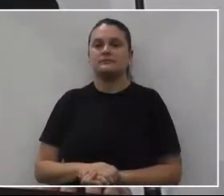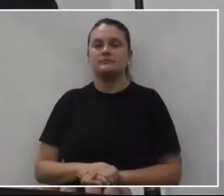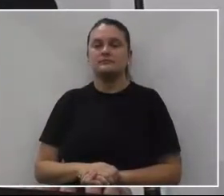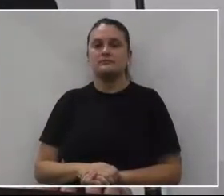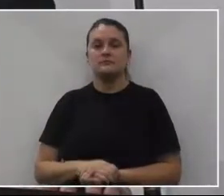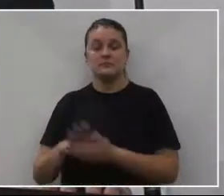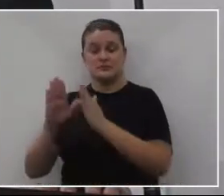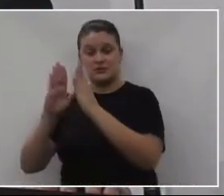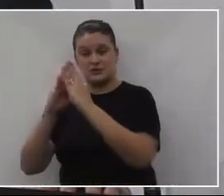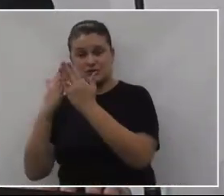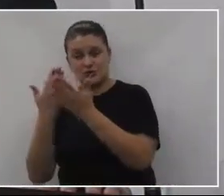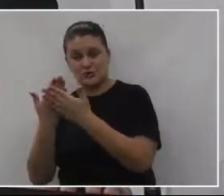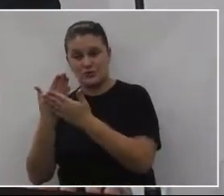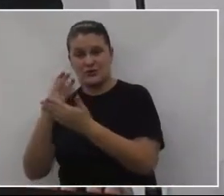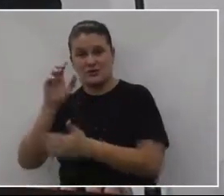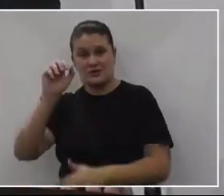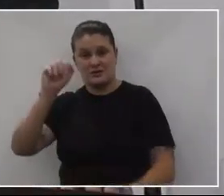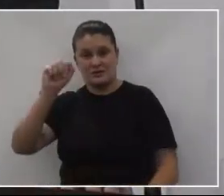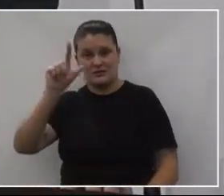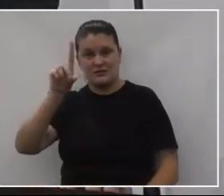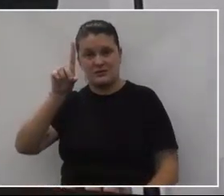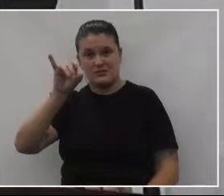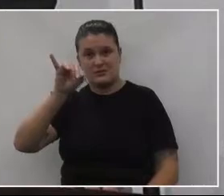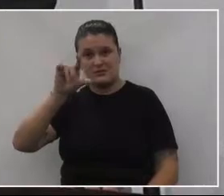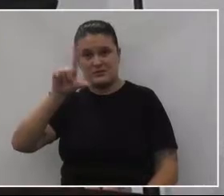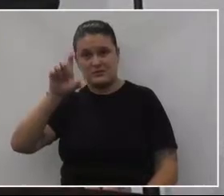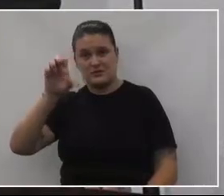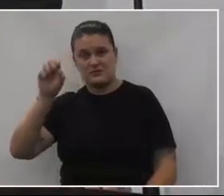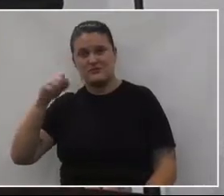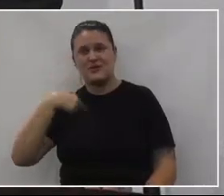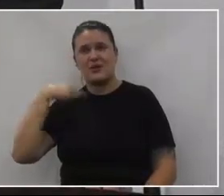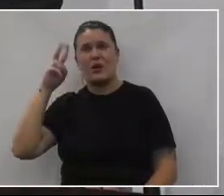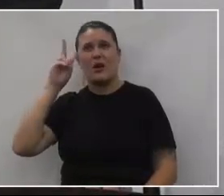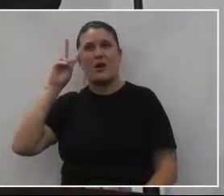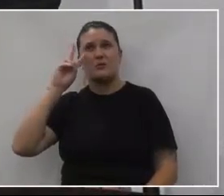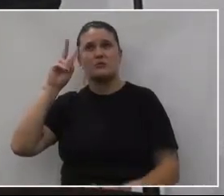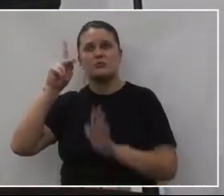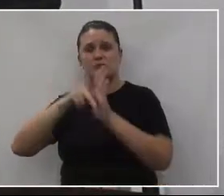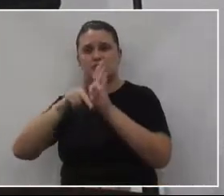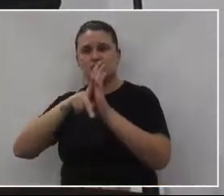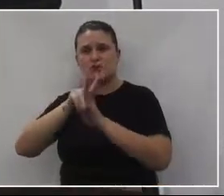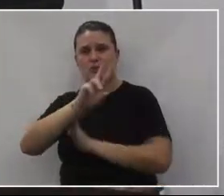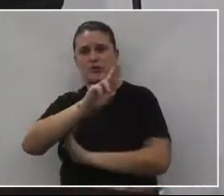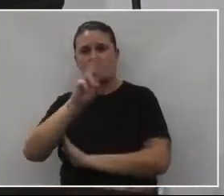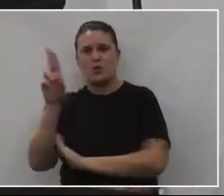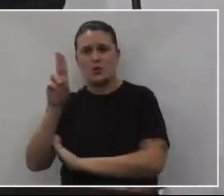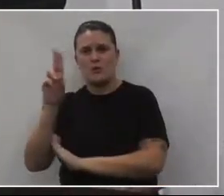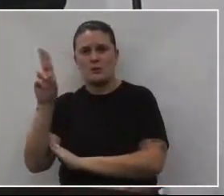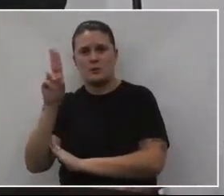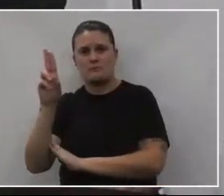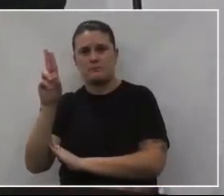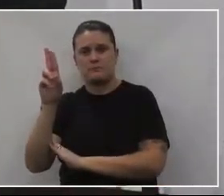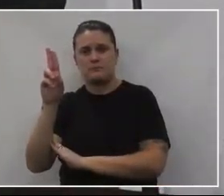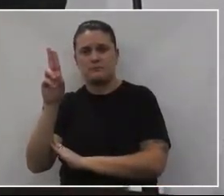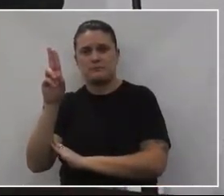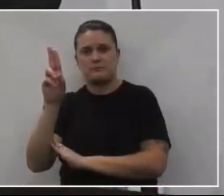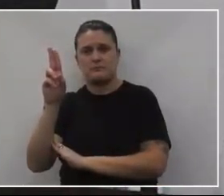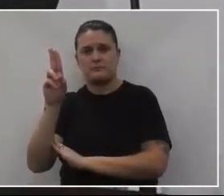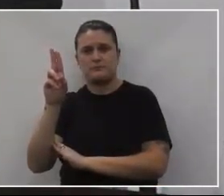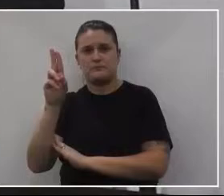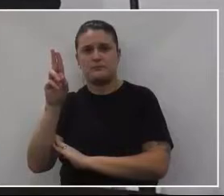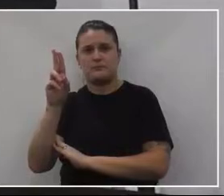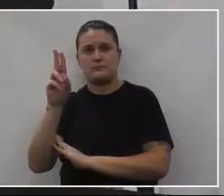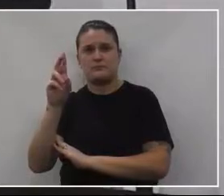O Colégio Adilis, ele é atendido por, eu me recordo agora de memória, por um projeto chamado, que não é um